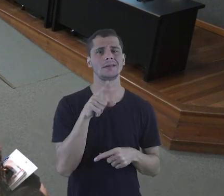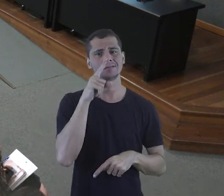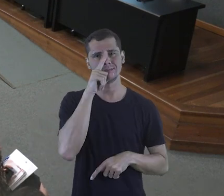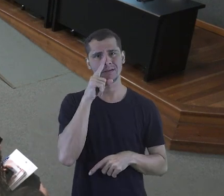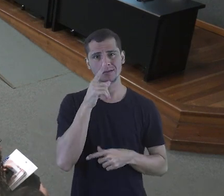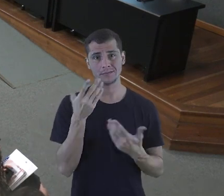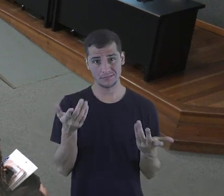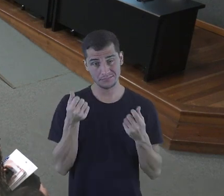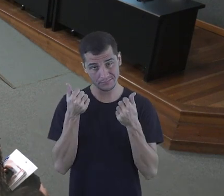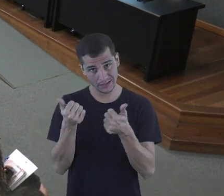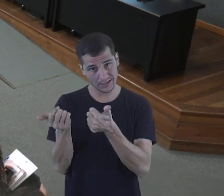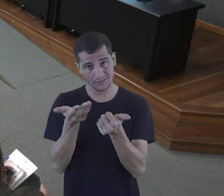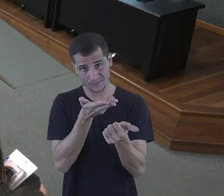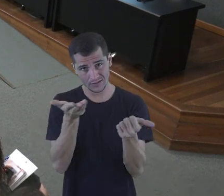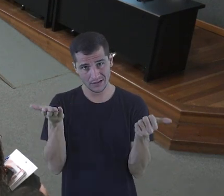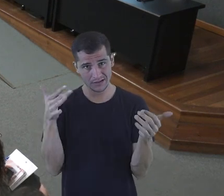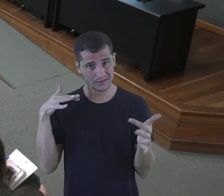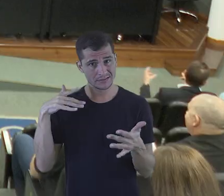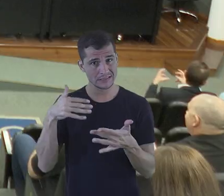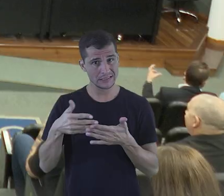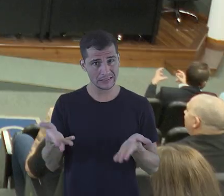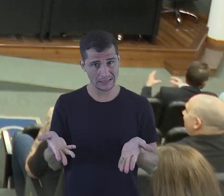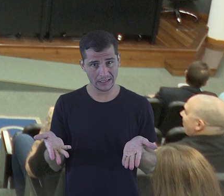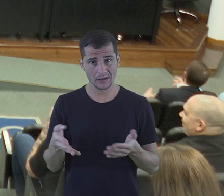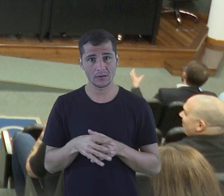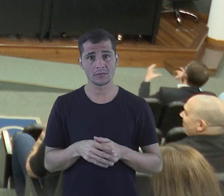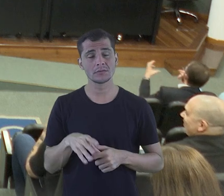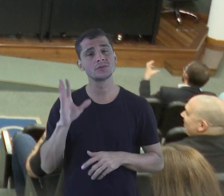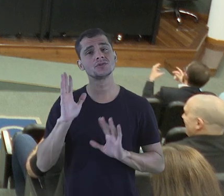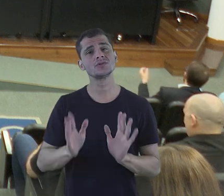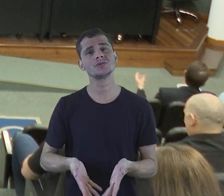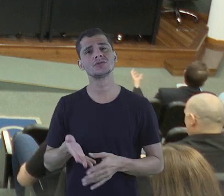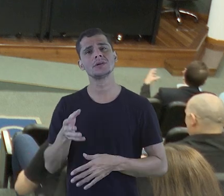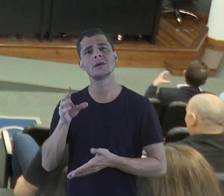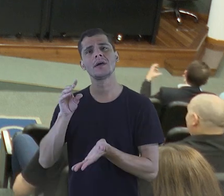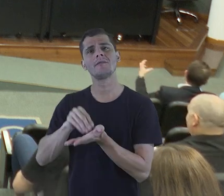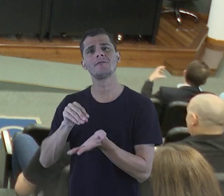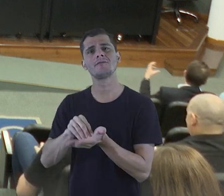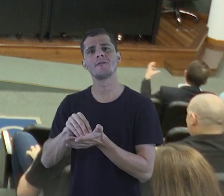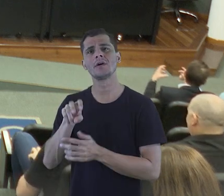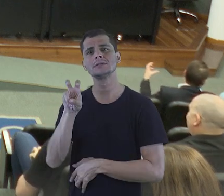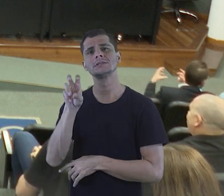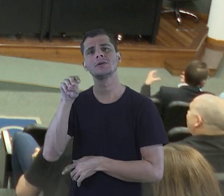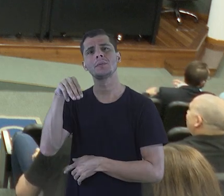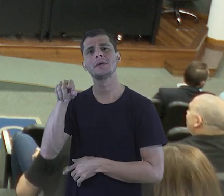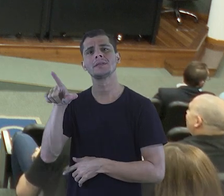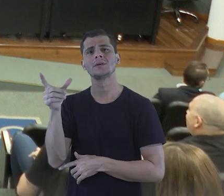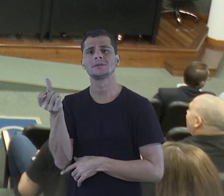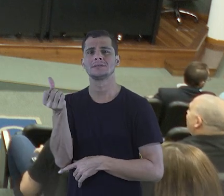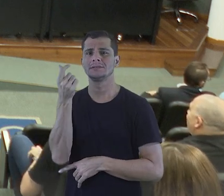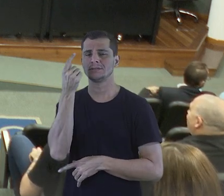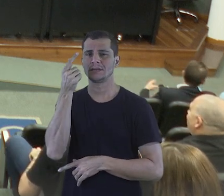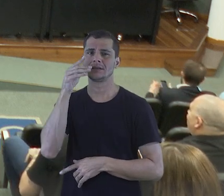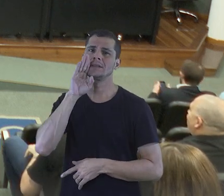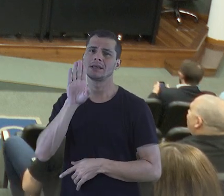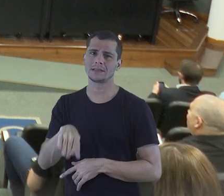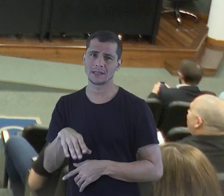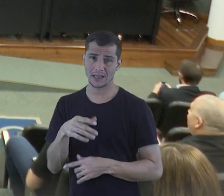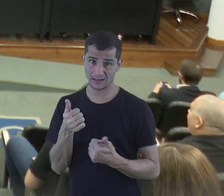eu acho tá bom pessoal até aí? já são cinco para as seis? verdade?